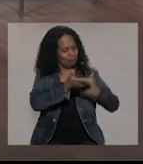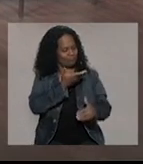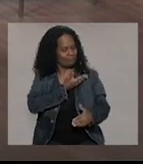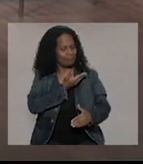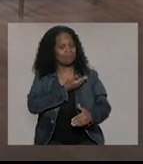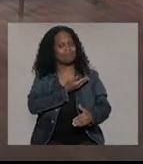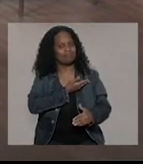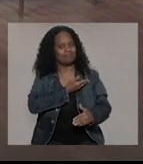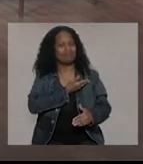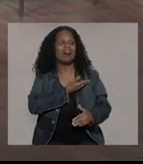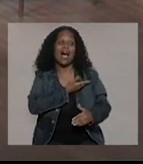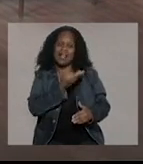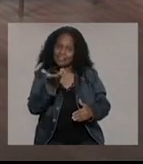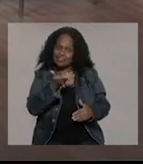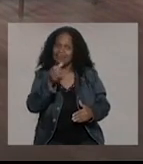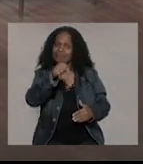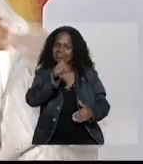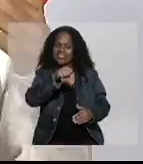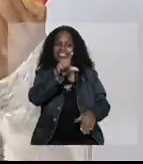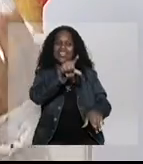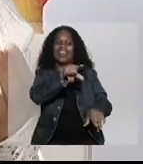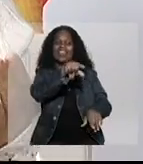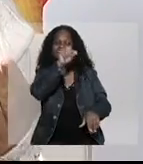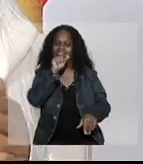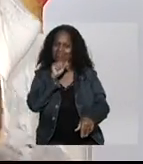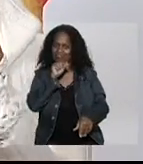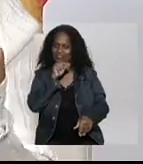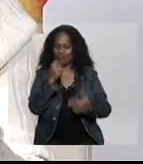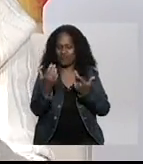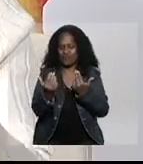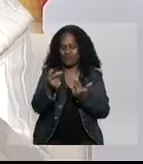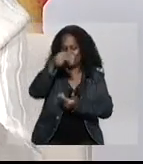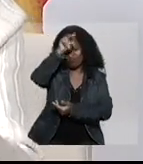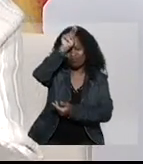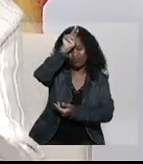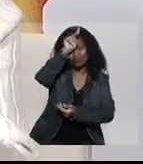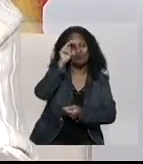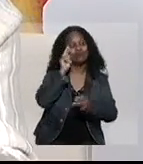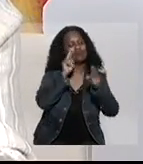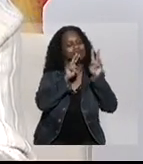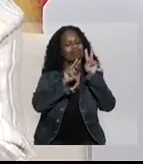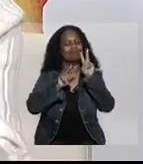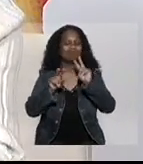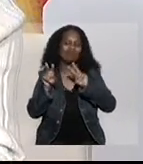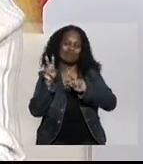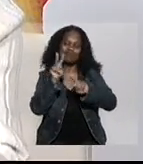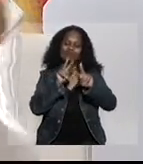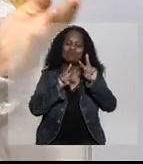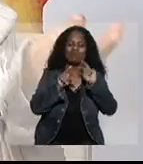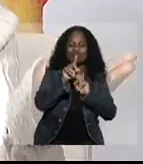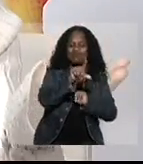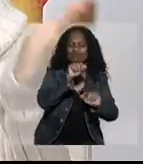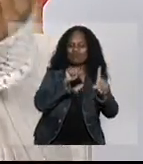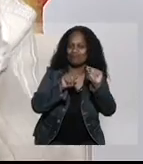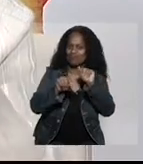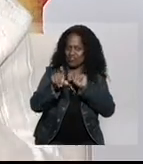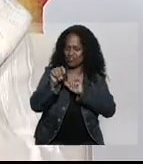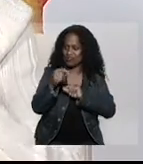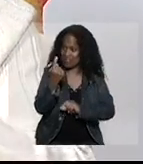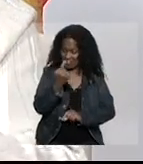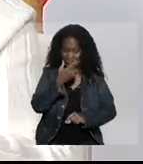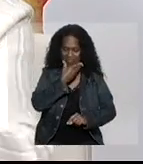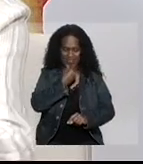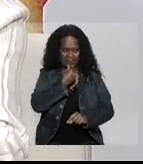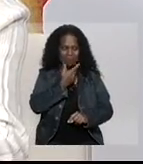amizade e tudo mais. E aí sim, como a Dona Baratinha, ela vai se dar o luxo de olhar para os rapazes e definir. Não, esse rapaz é um